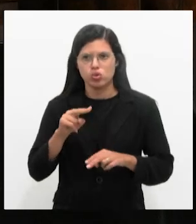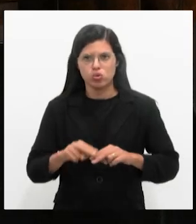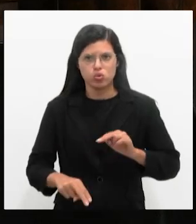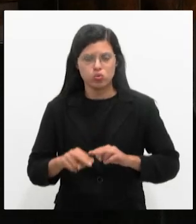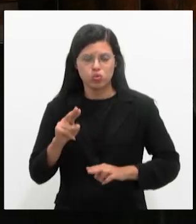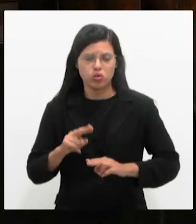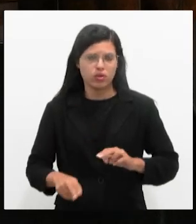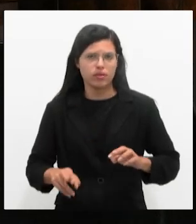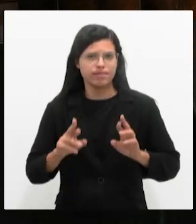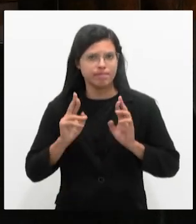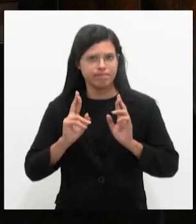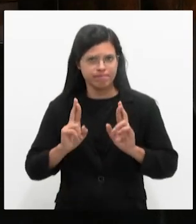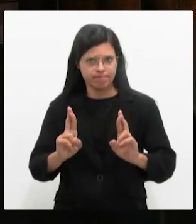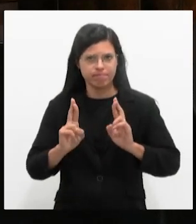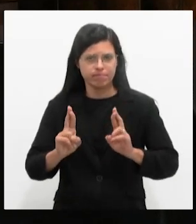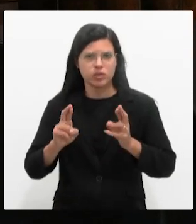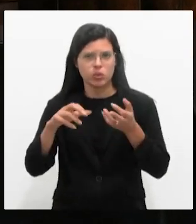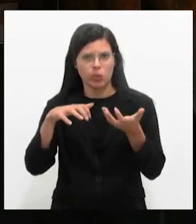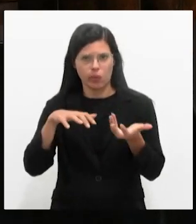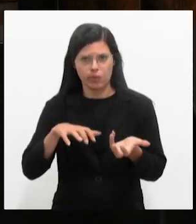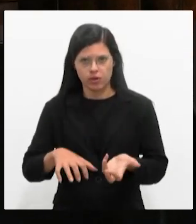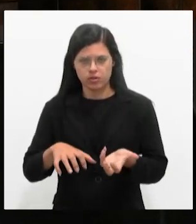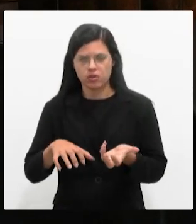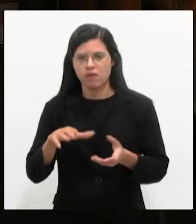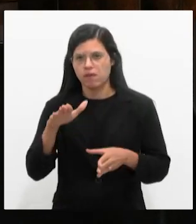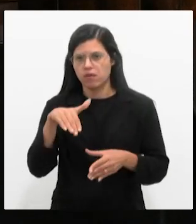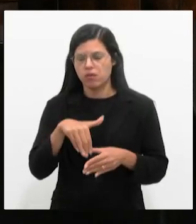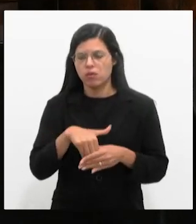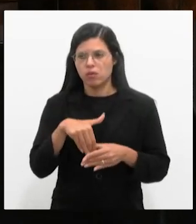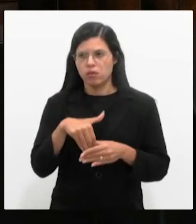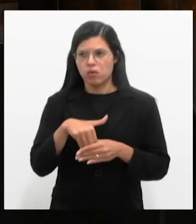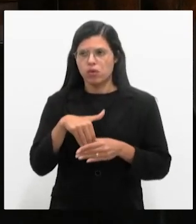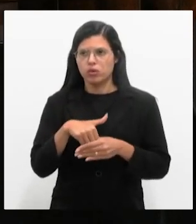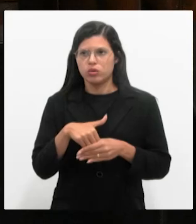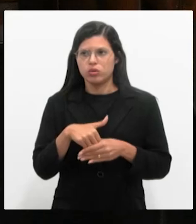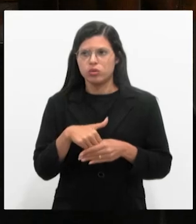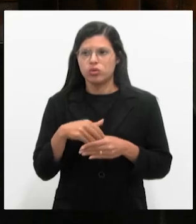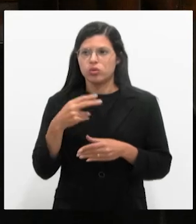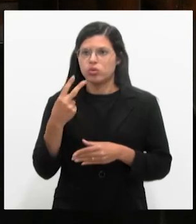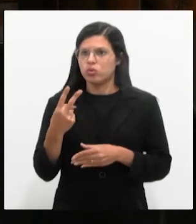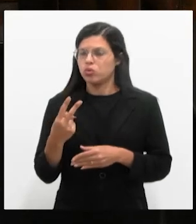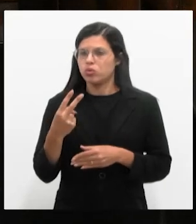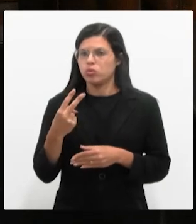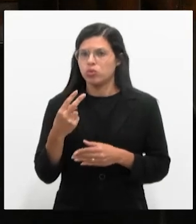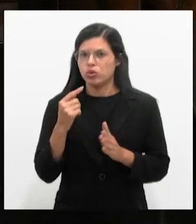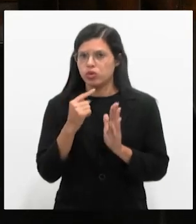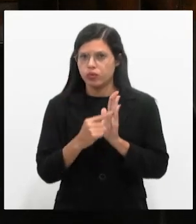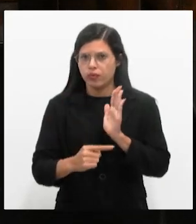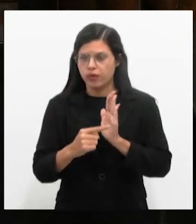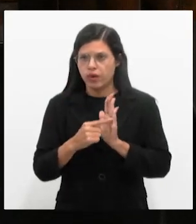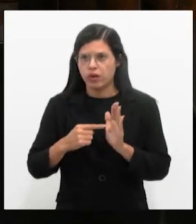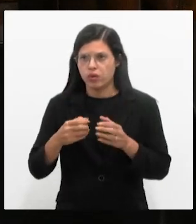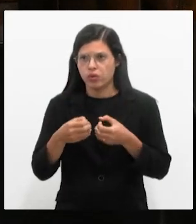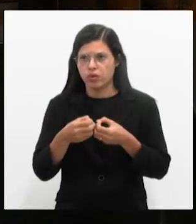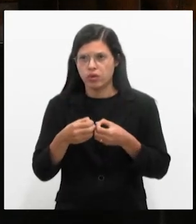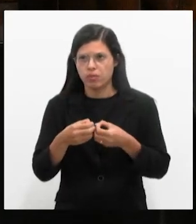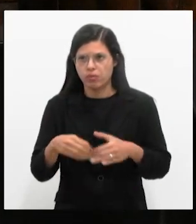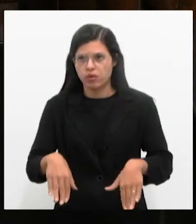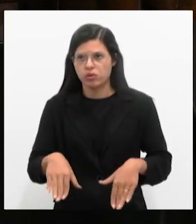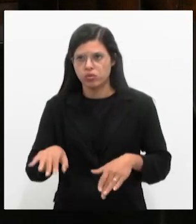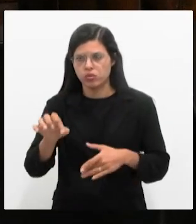esperança que o Congresso Nacional vote os 2 vetos que prejudicam o